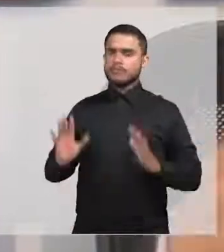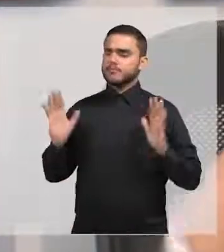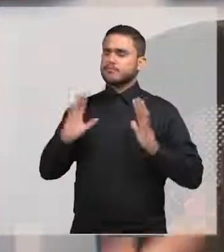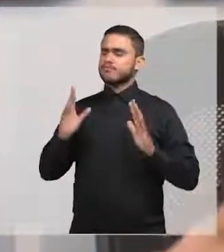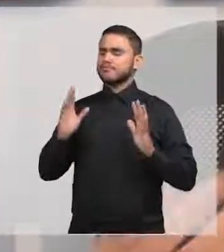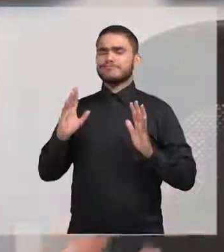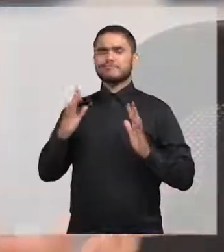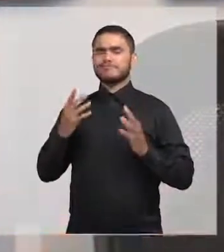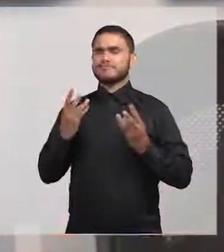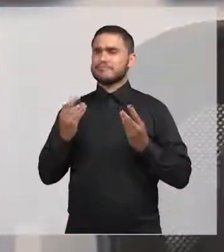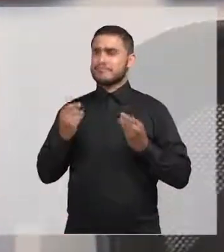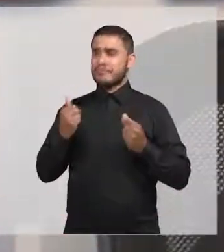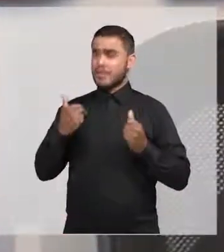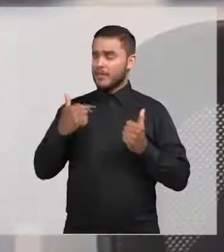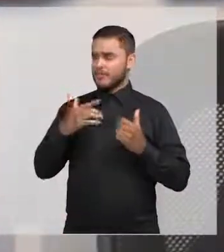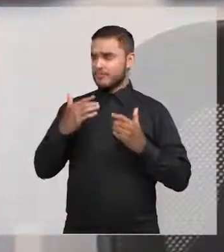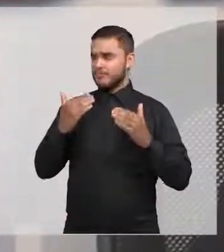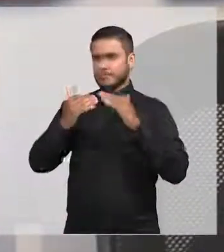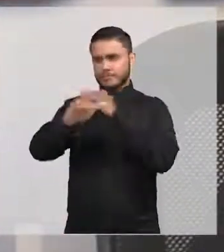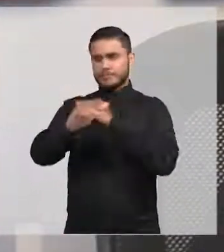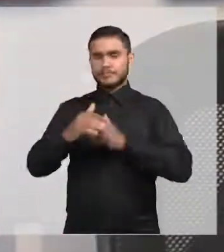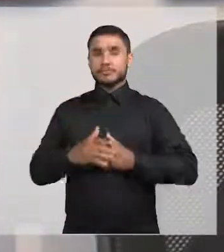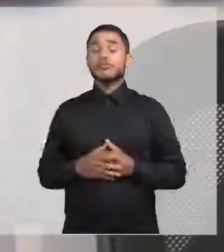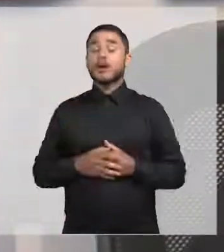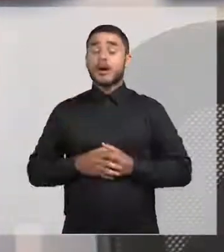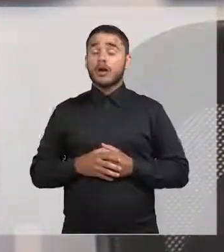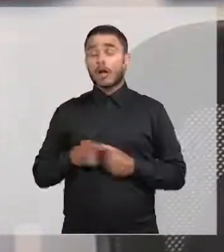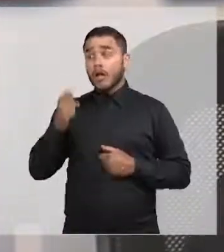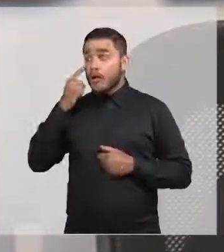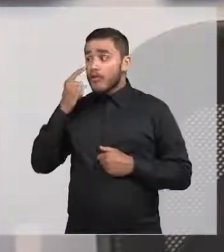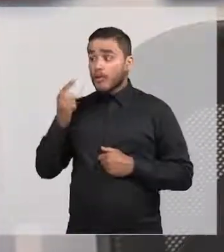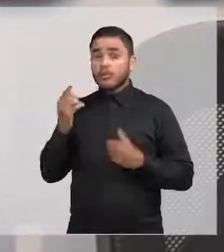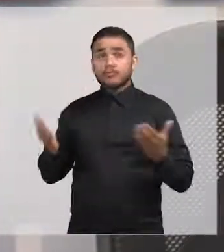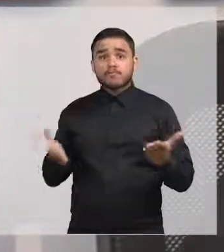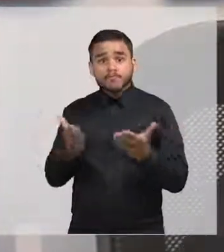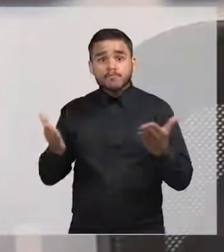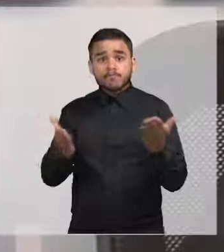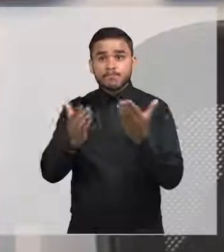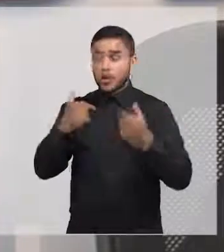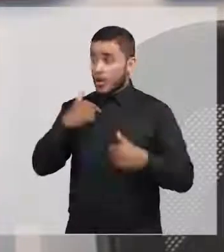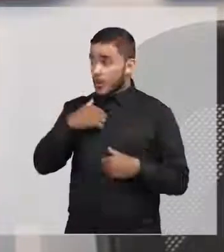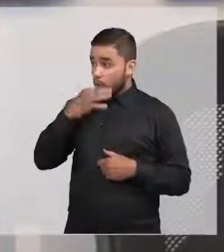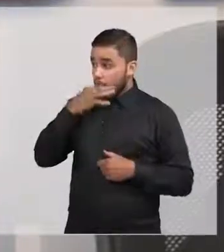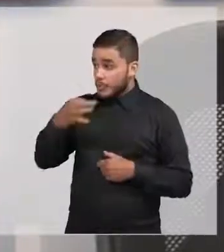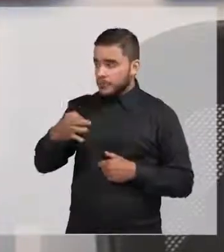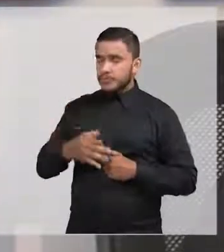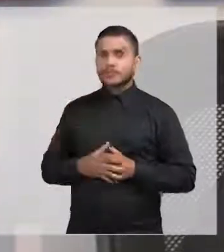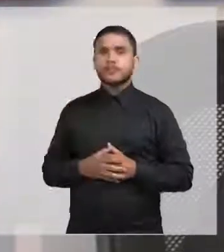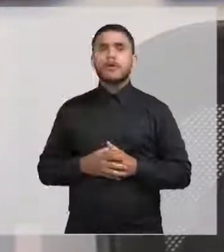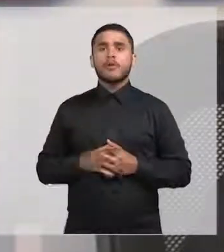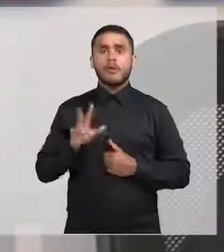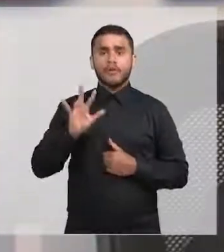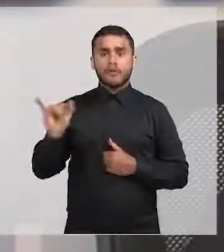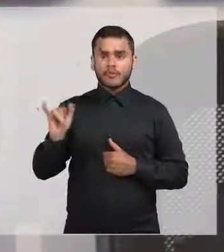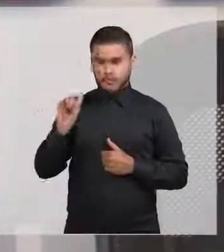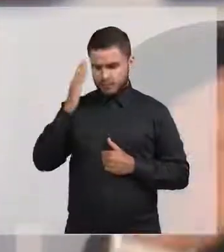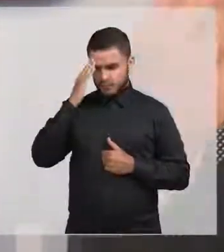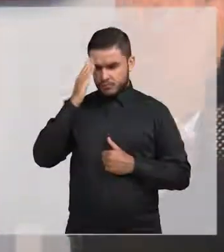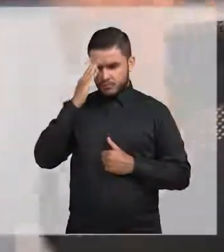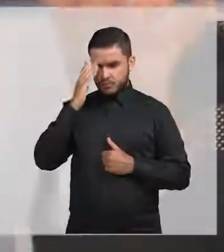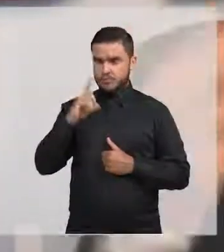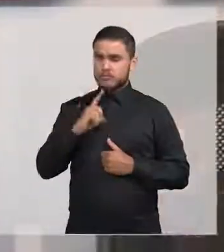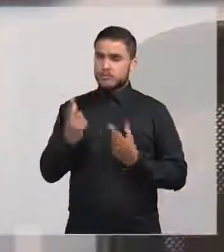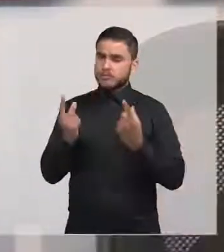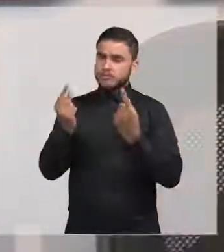discussão verbal mesmo, Carlos Frederico. O que é que ele vai incentivar, na minha avaliação? Ele vai incentivar